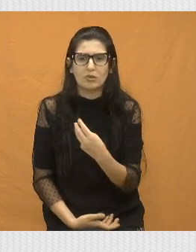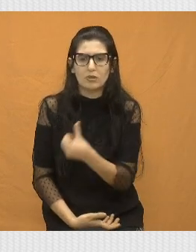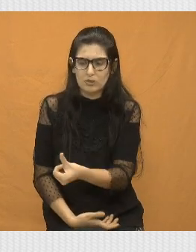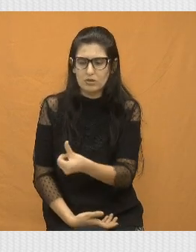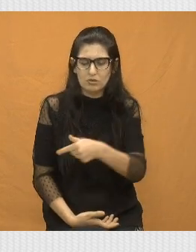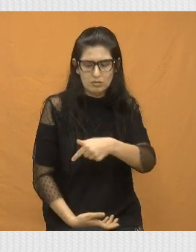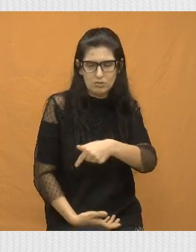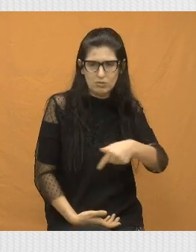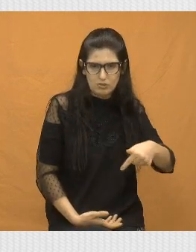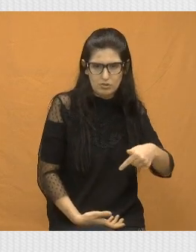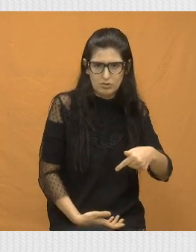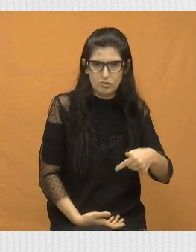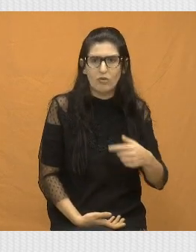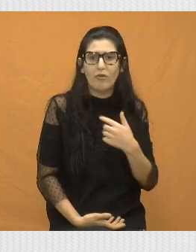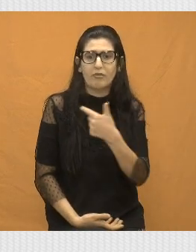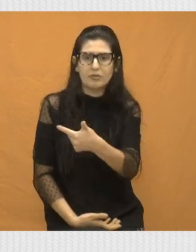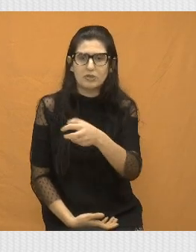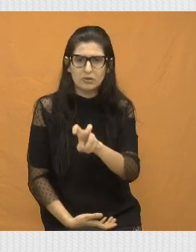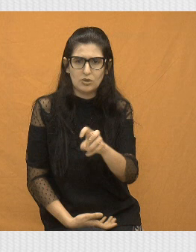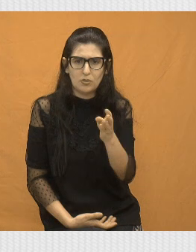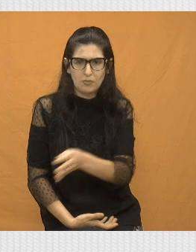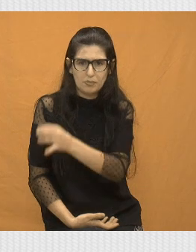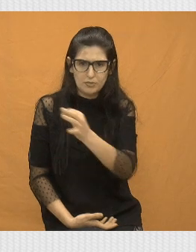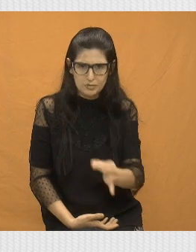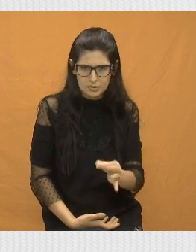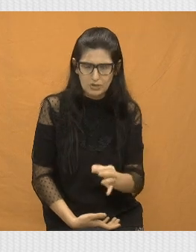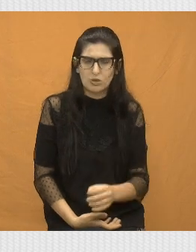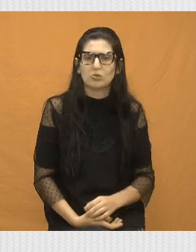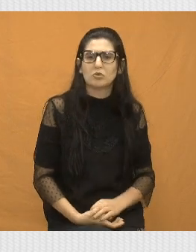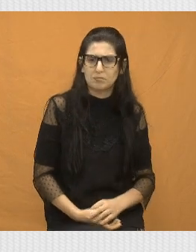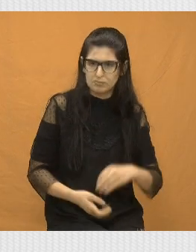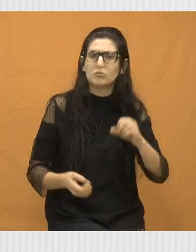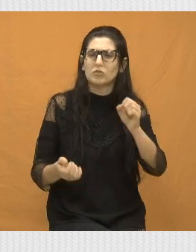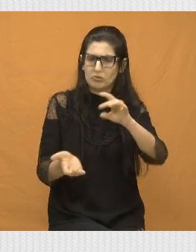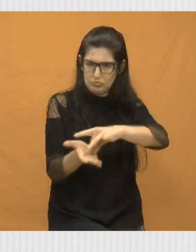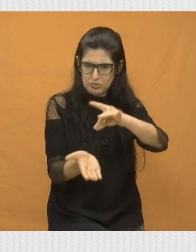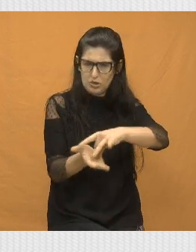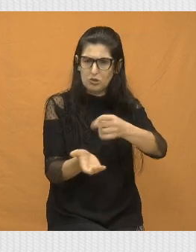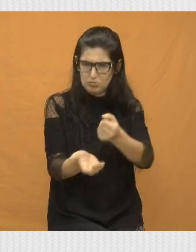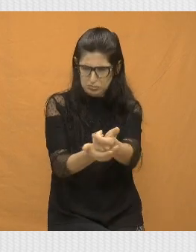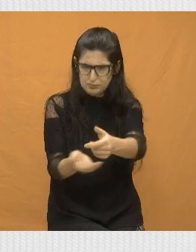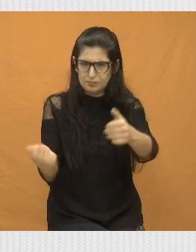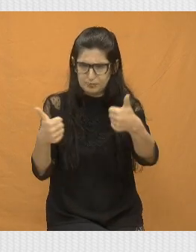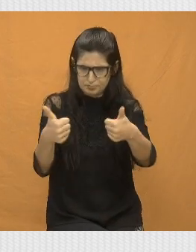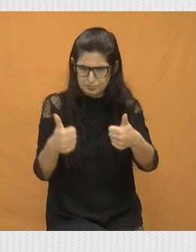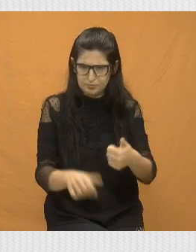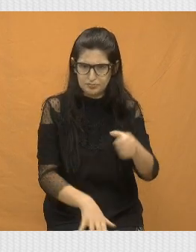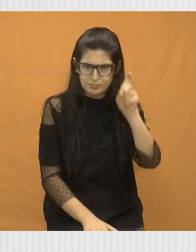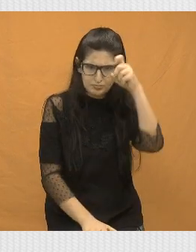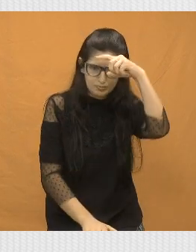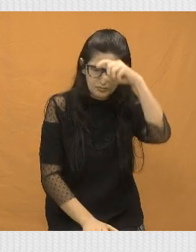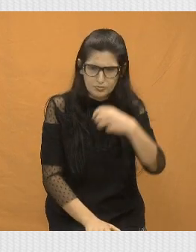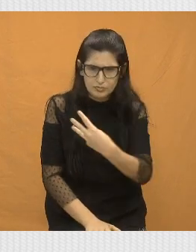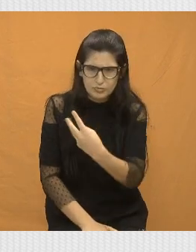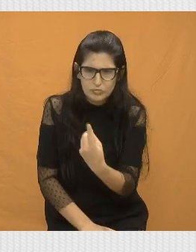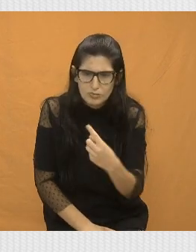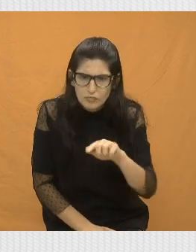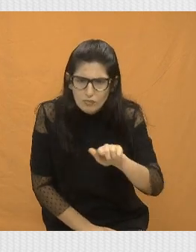52.677.000, 25%. Nós aplicamos 46.019.000, chegando a um patamar